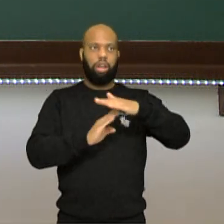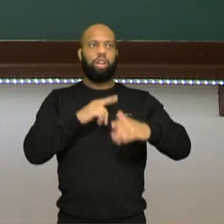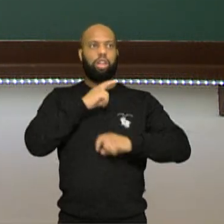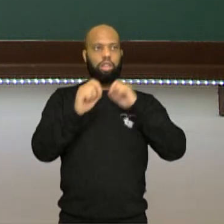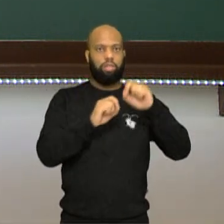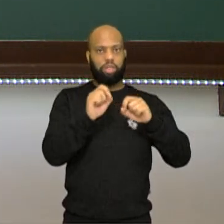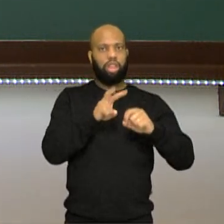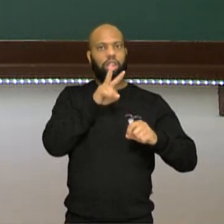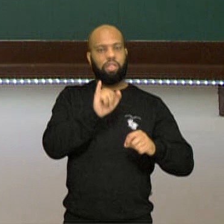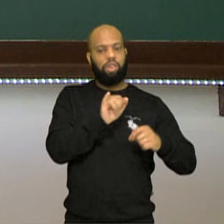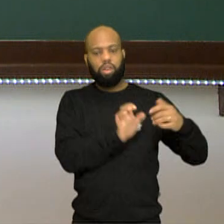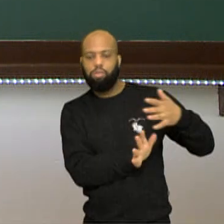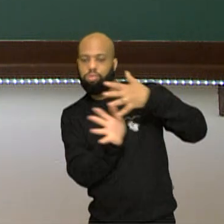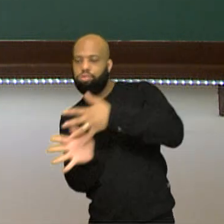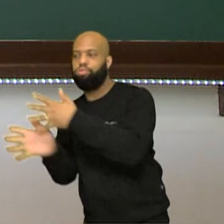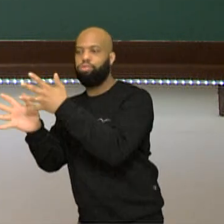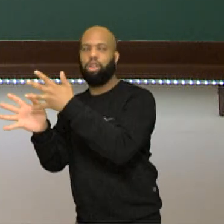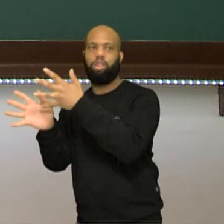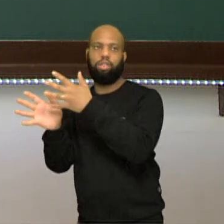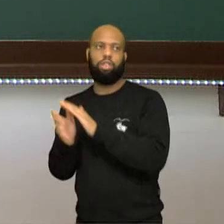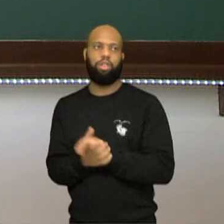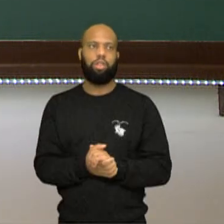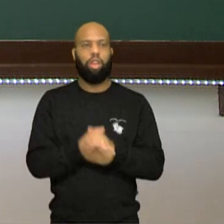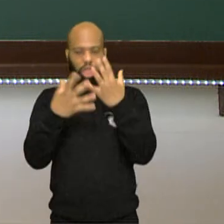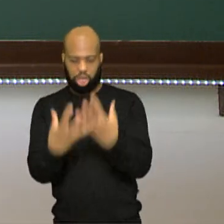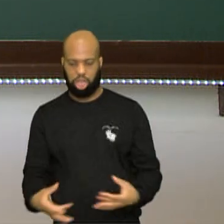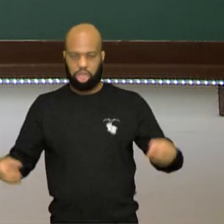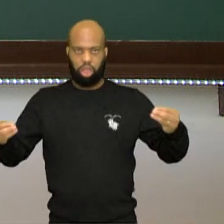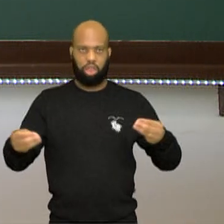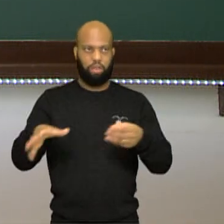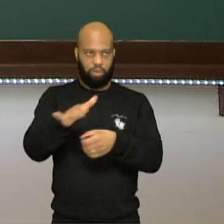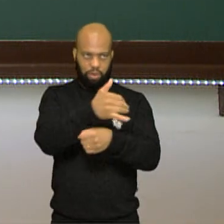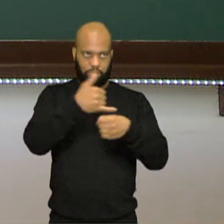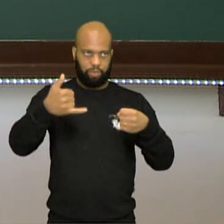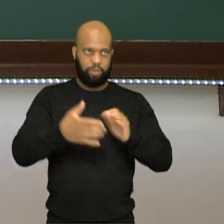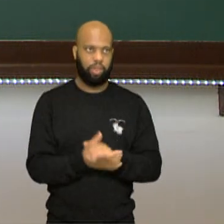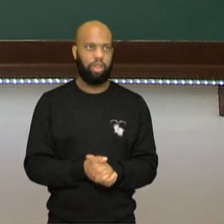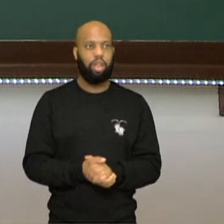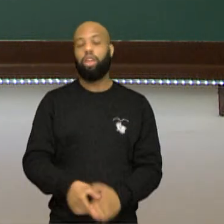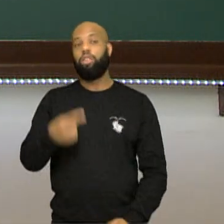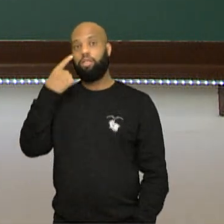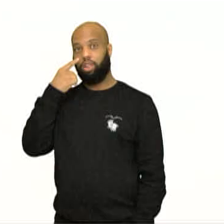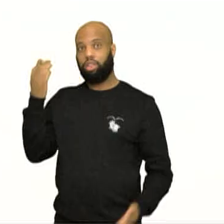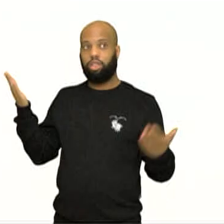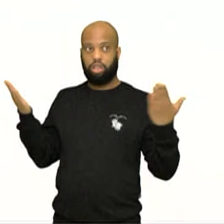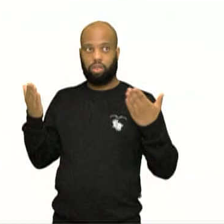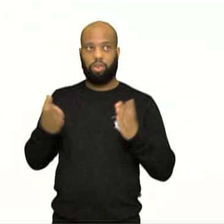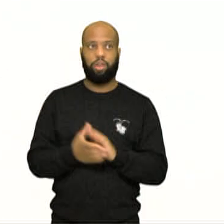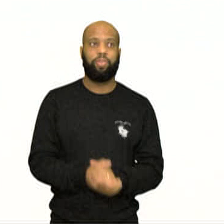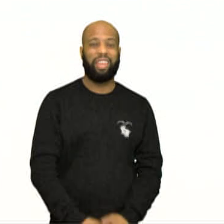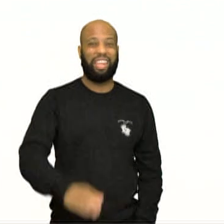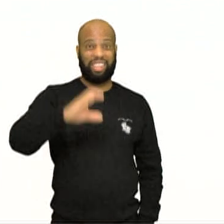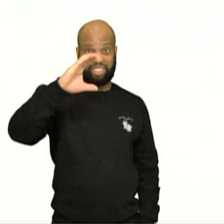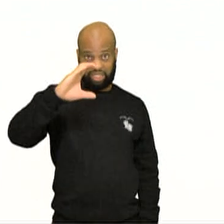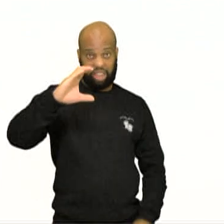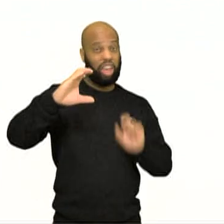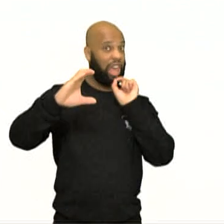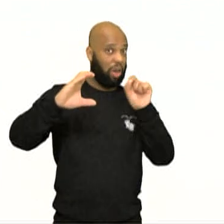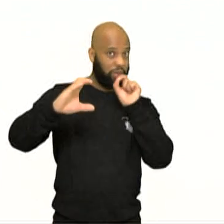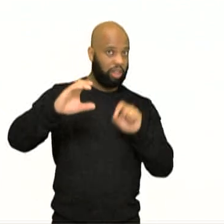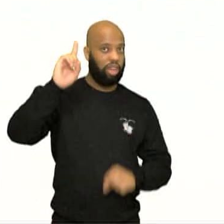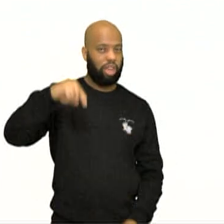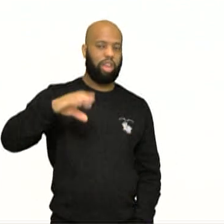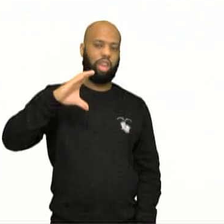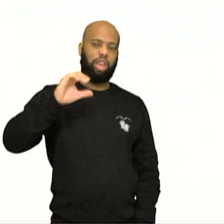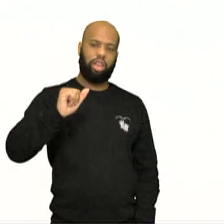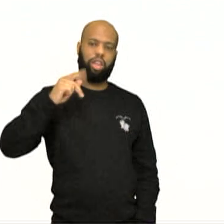condução e descarrega essa carga elétrica. Então vamos ver aqui, então a capacitância, ela